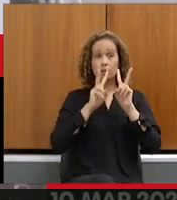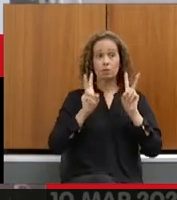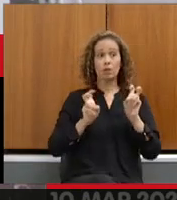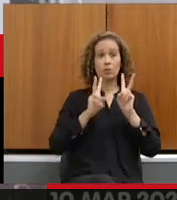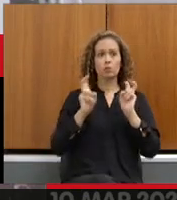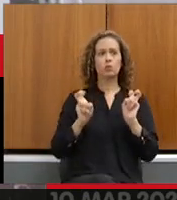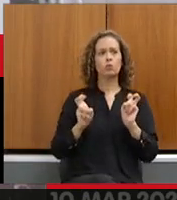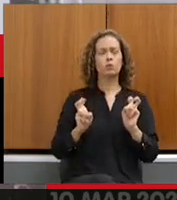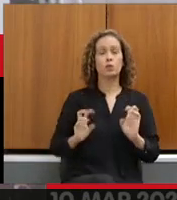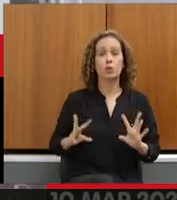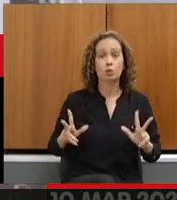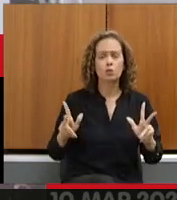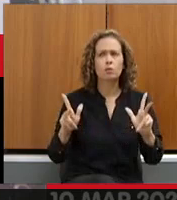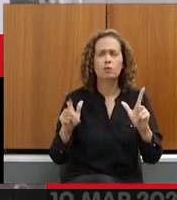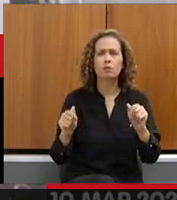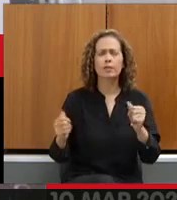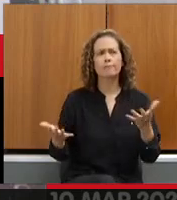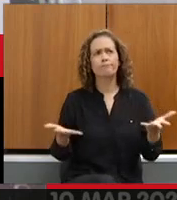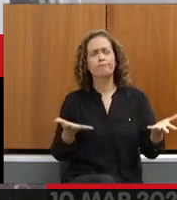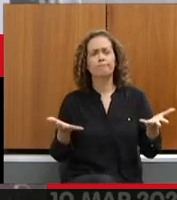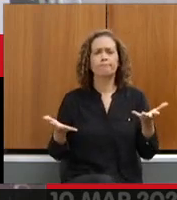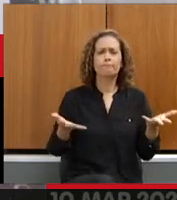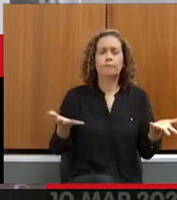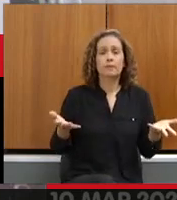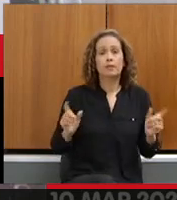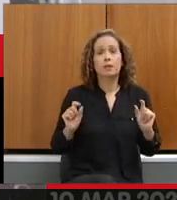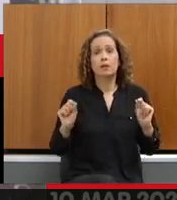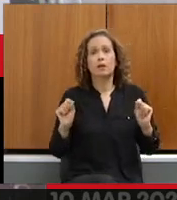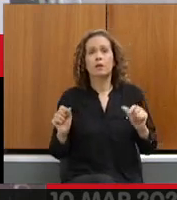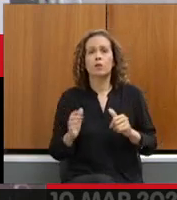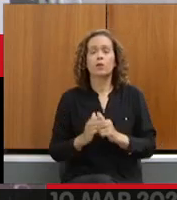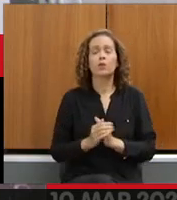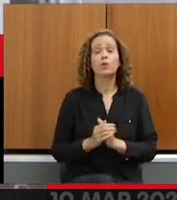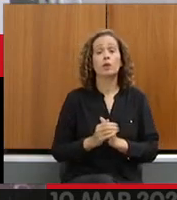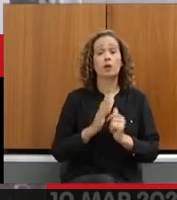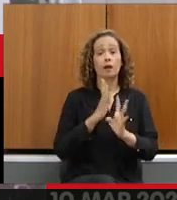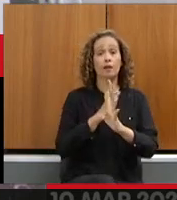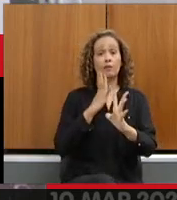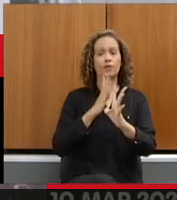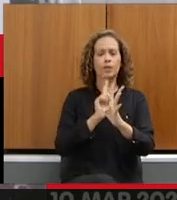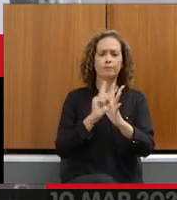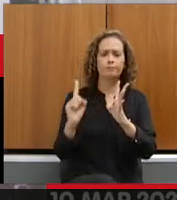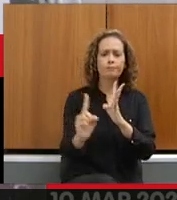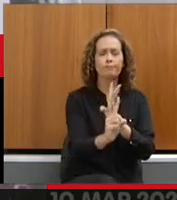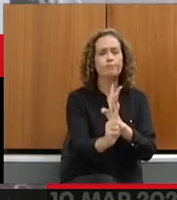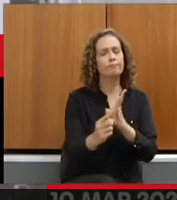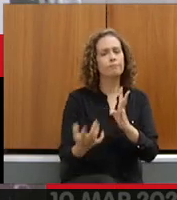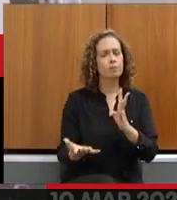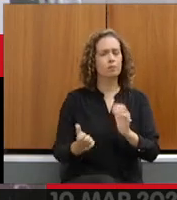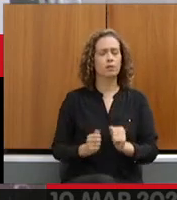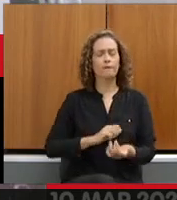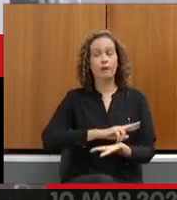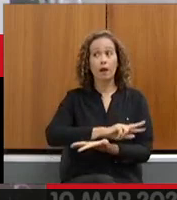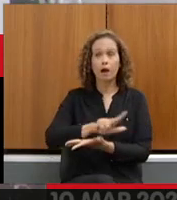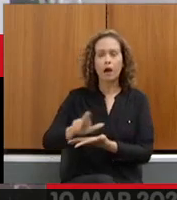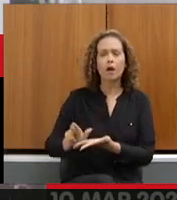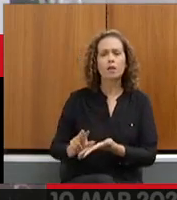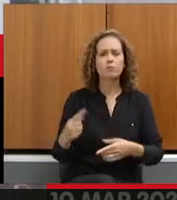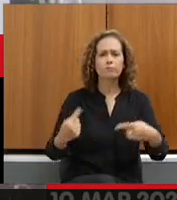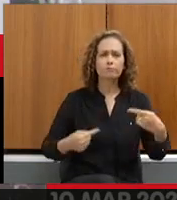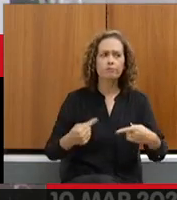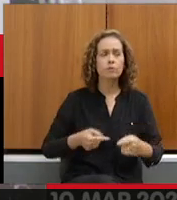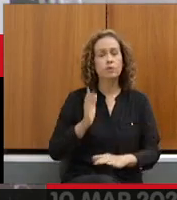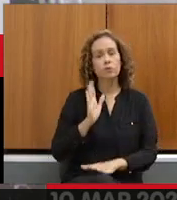incomodou a todos nós que foi essa questão do chamado por a fila o senhor deve perceber que vários parlamentares fizeram